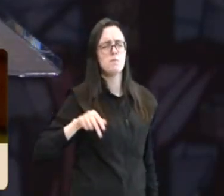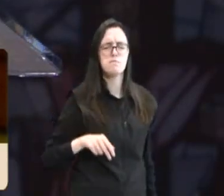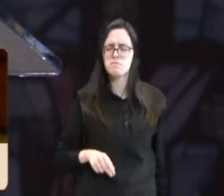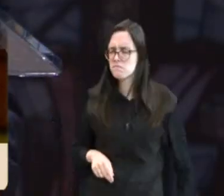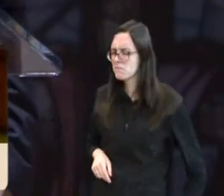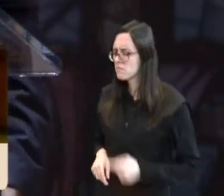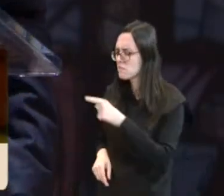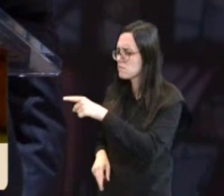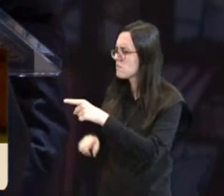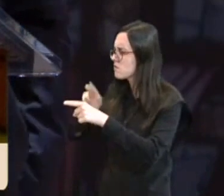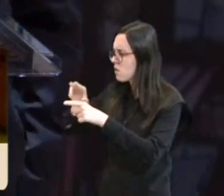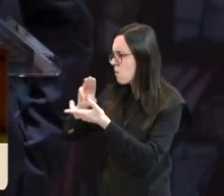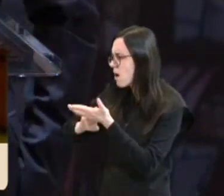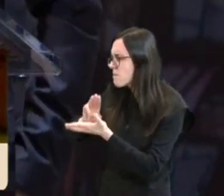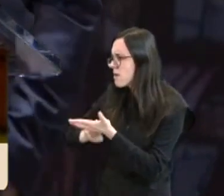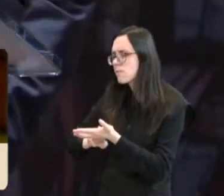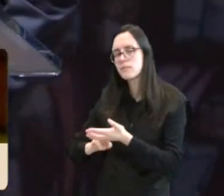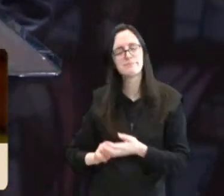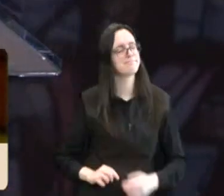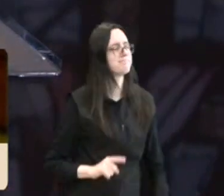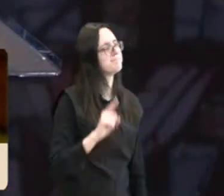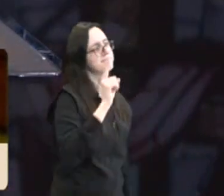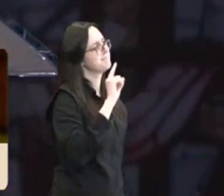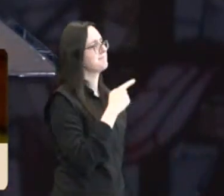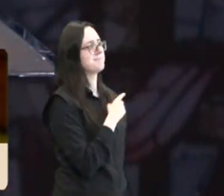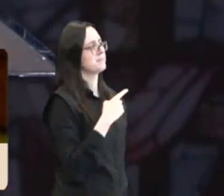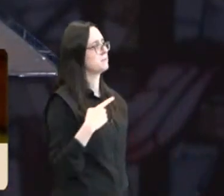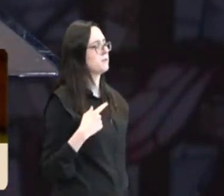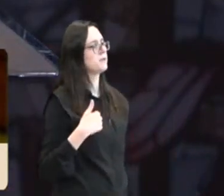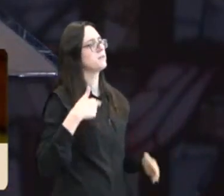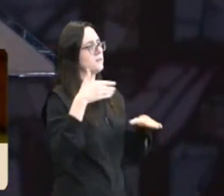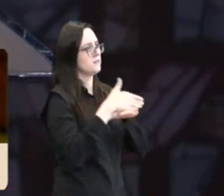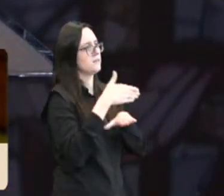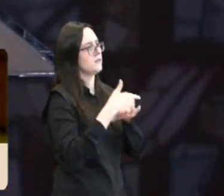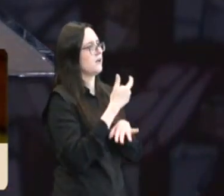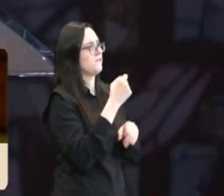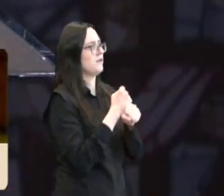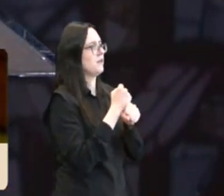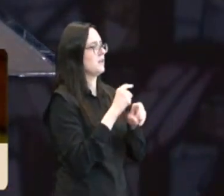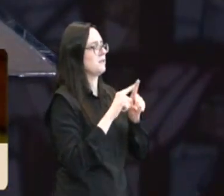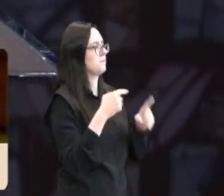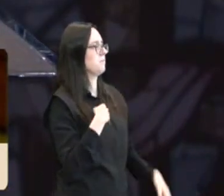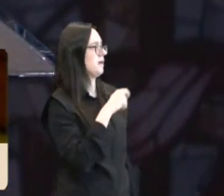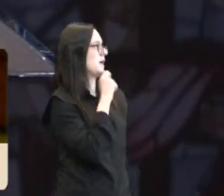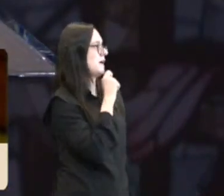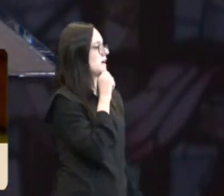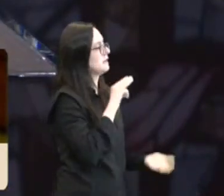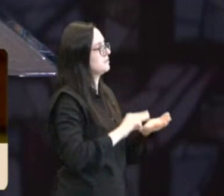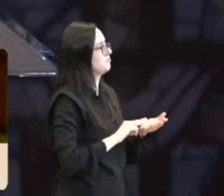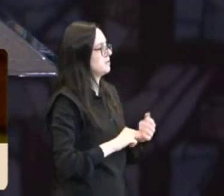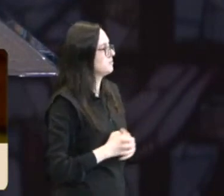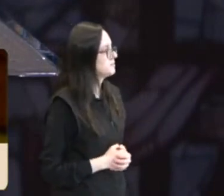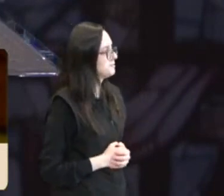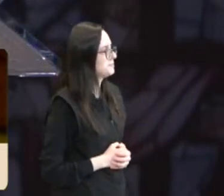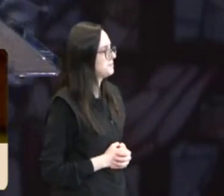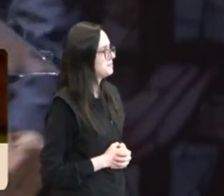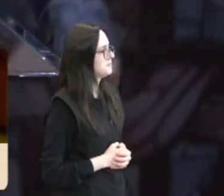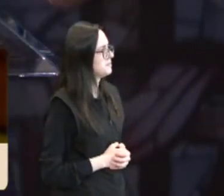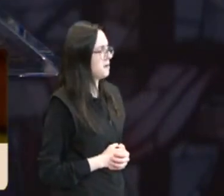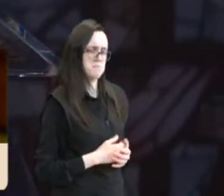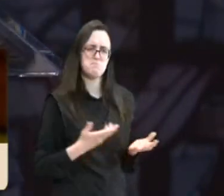está como membro? Ele disse, não, pastor, eu já frequento aqui há 20 anos, mas ainda não sou membro. Por